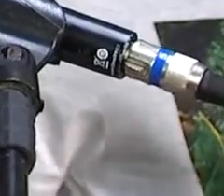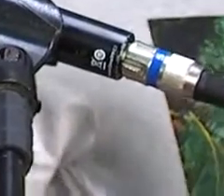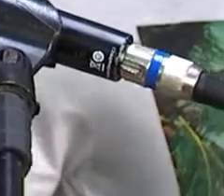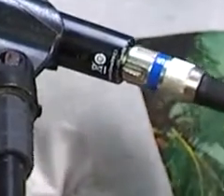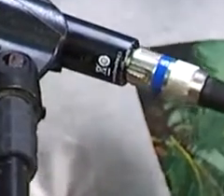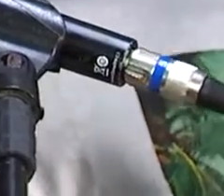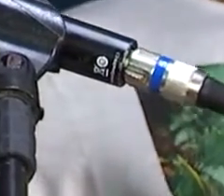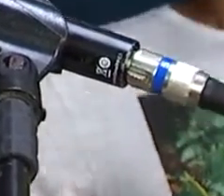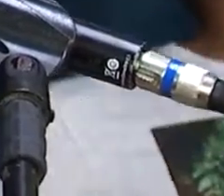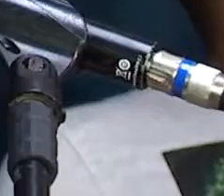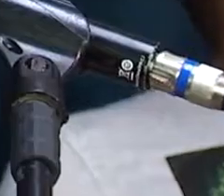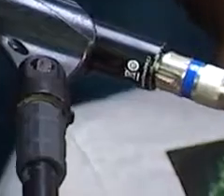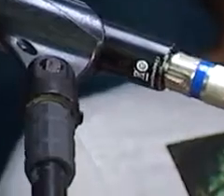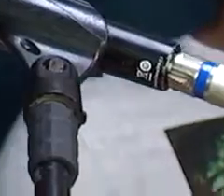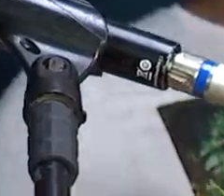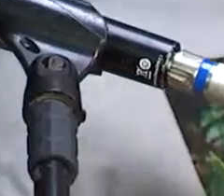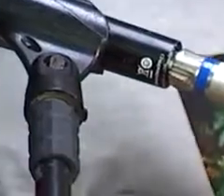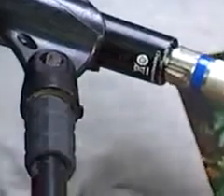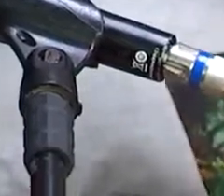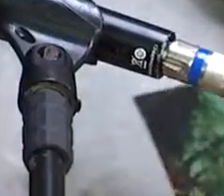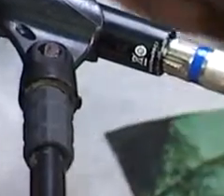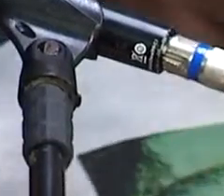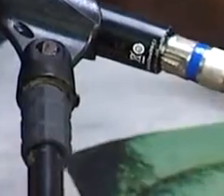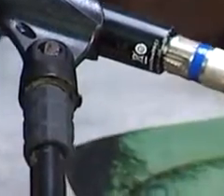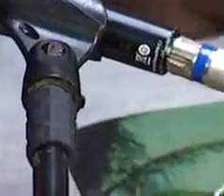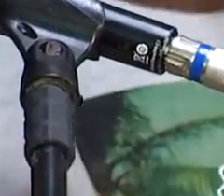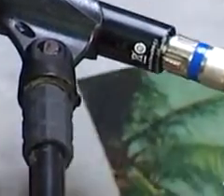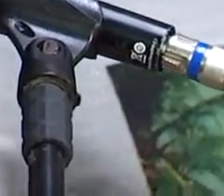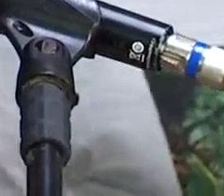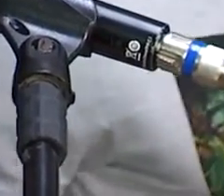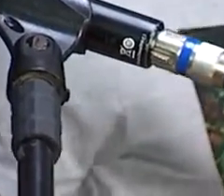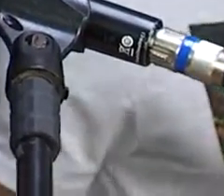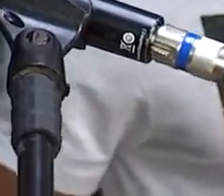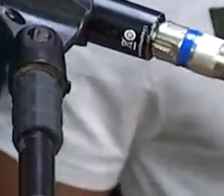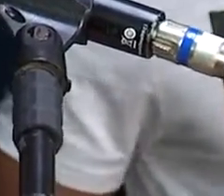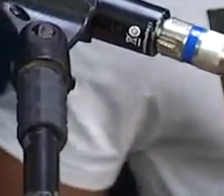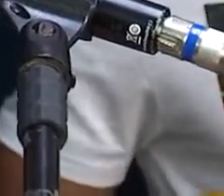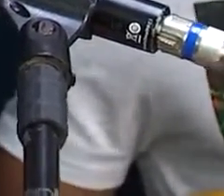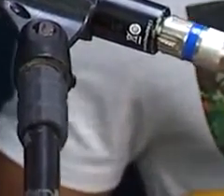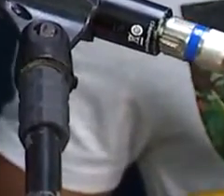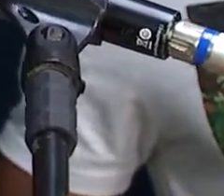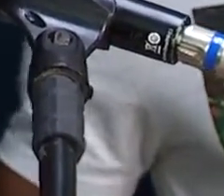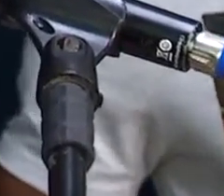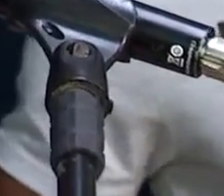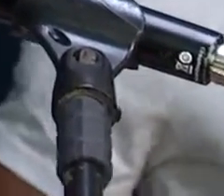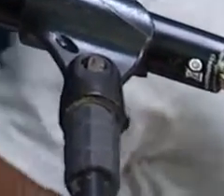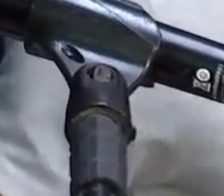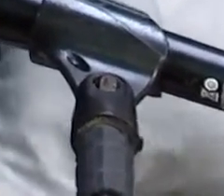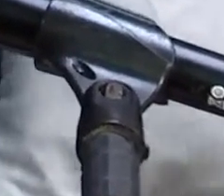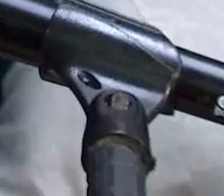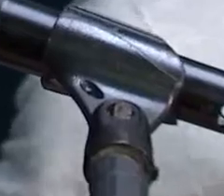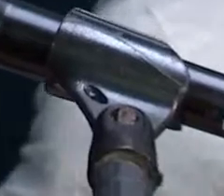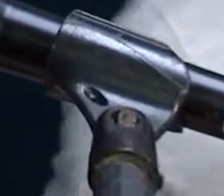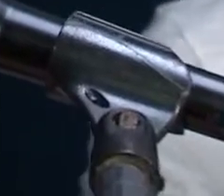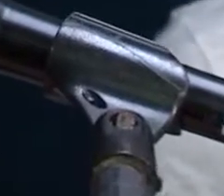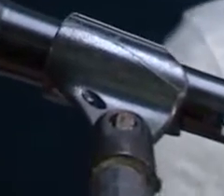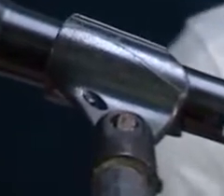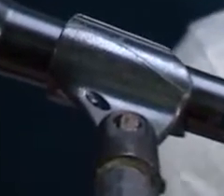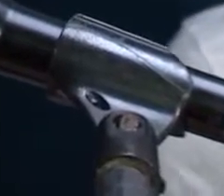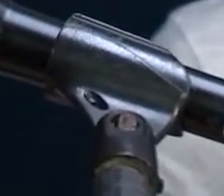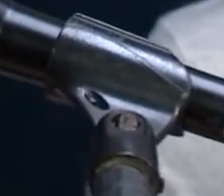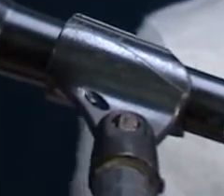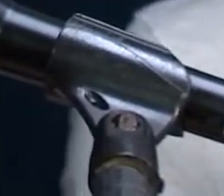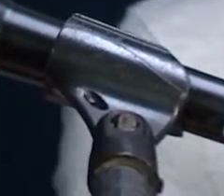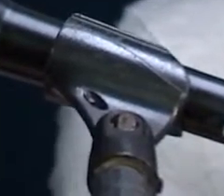of her name. Oh, no, Lonnie, that's good have not been done without you. Who